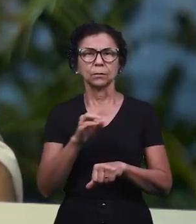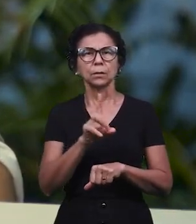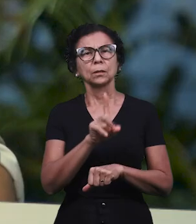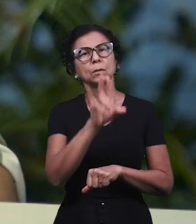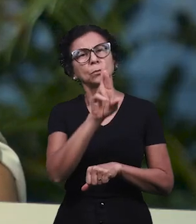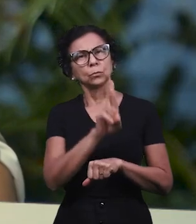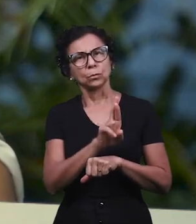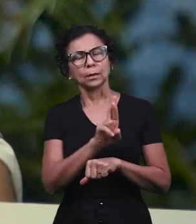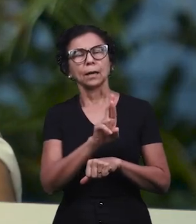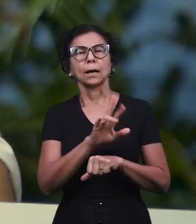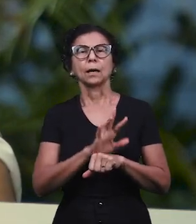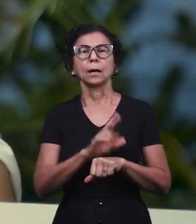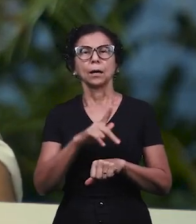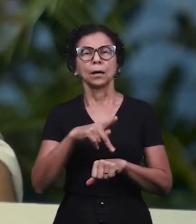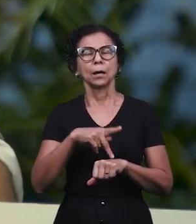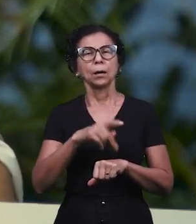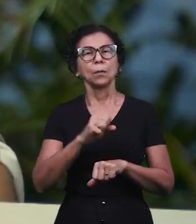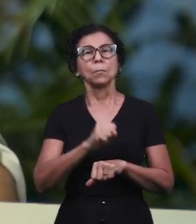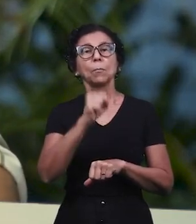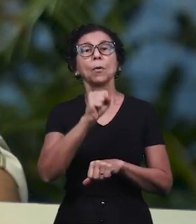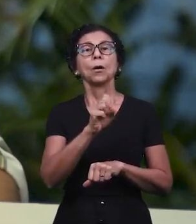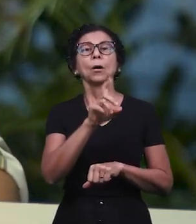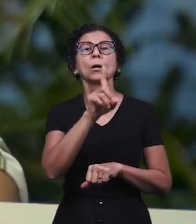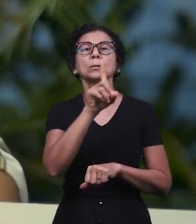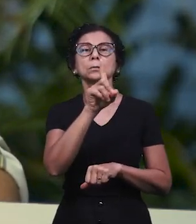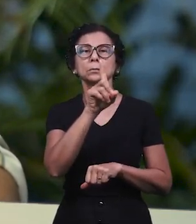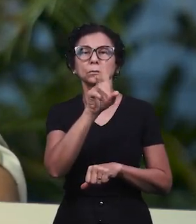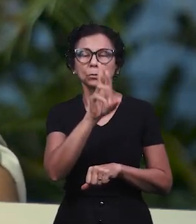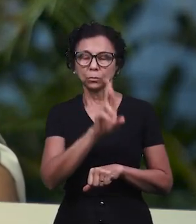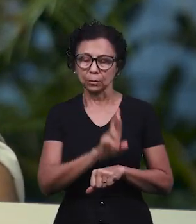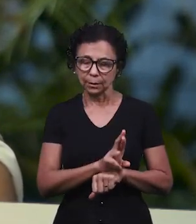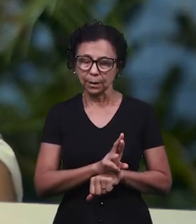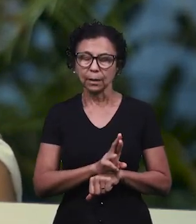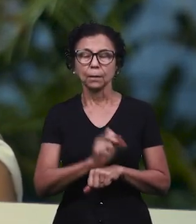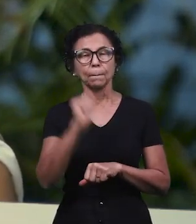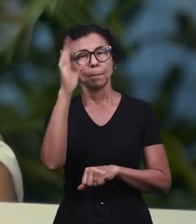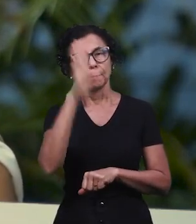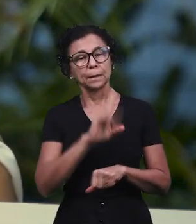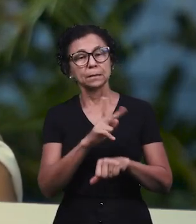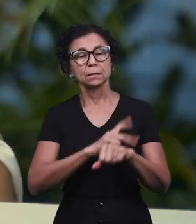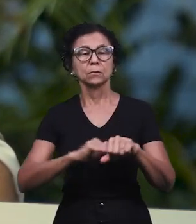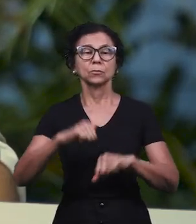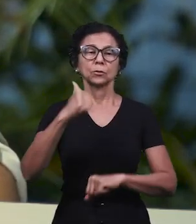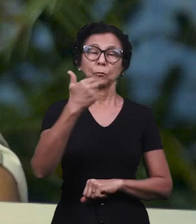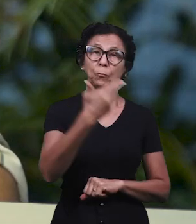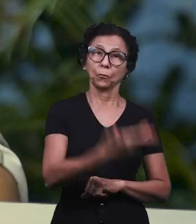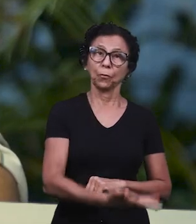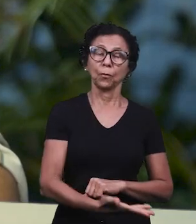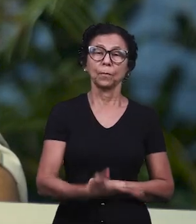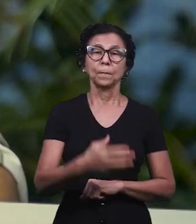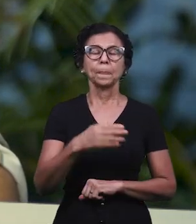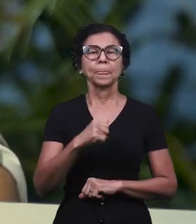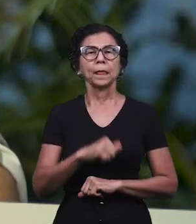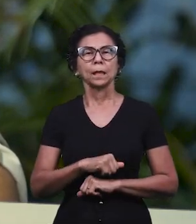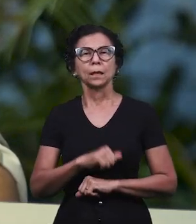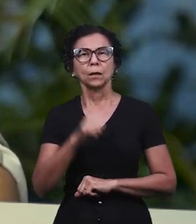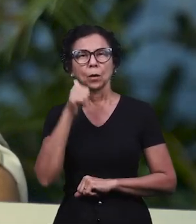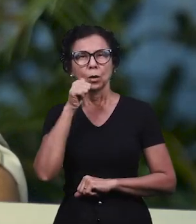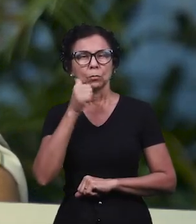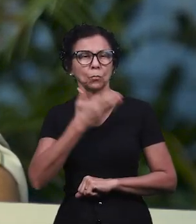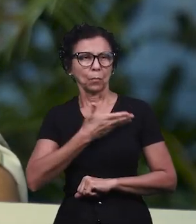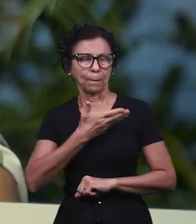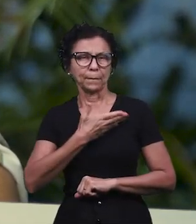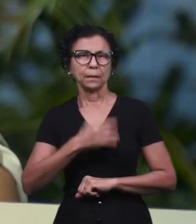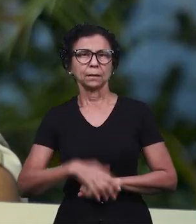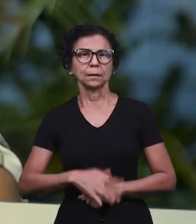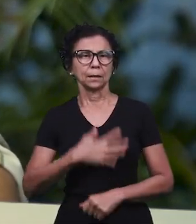doutorado, cursos de pós-doutorado, tanto no Brasil quanto no exterior. Eu tenho uma colega que ela é capitão do